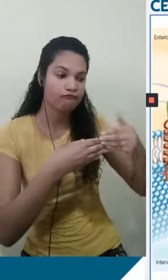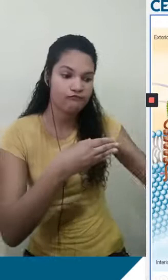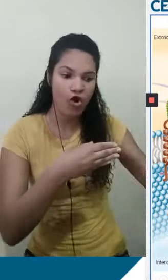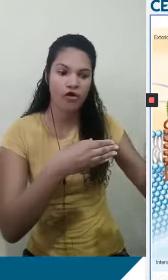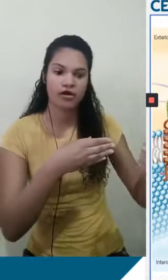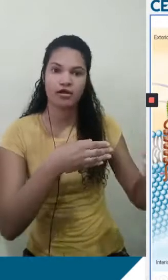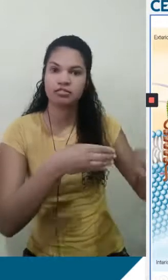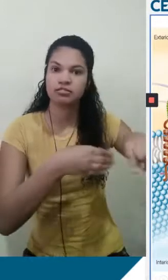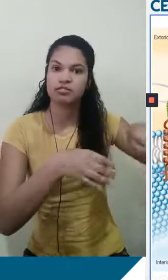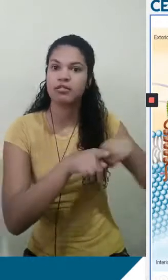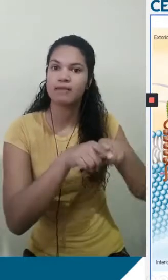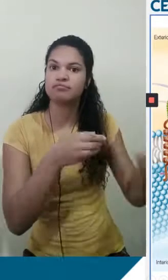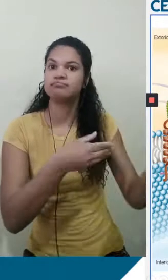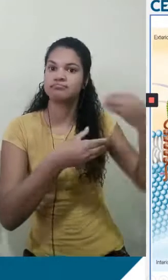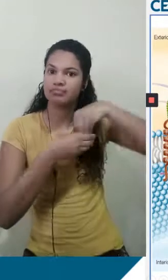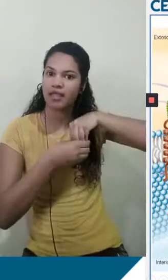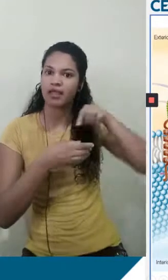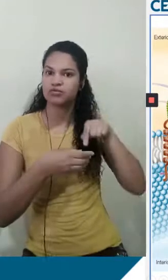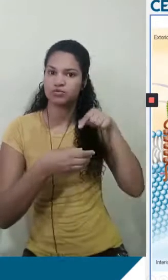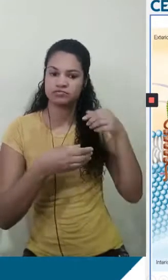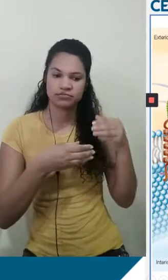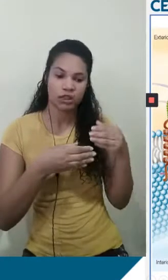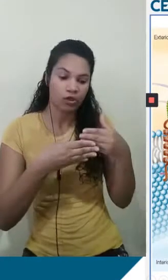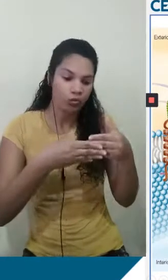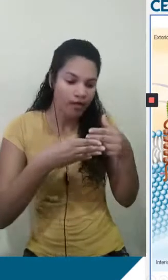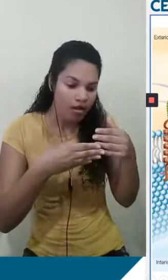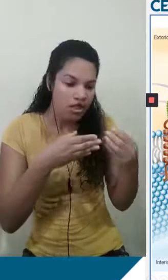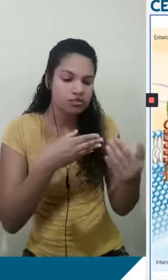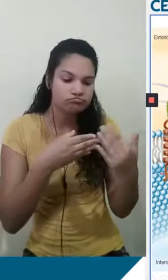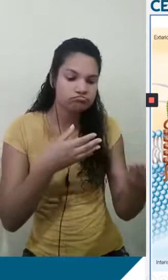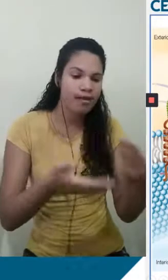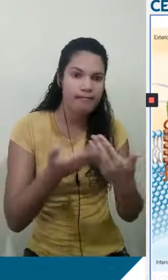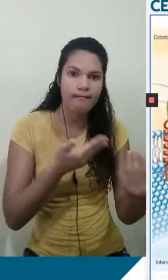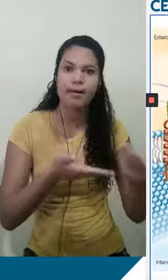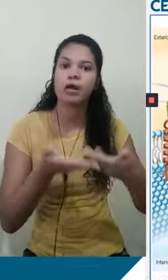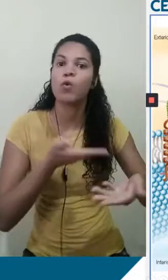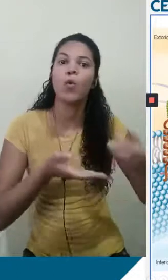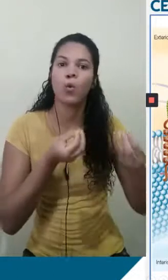Em geral, nós temos uma presença de 20 a 25